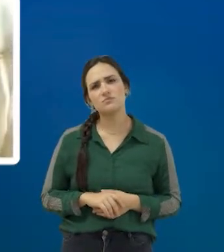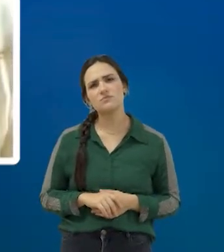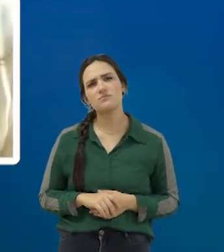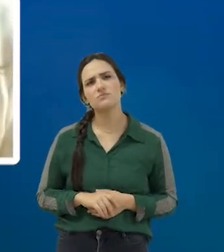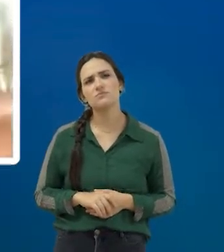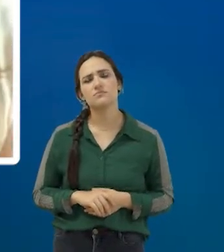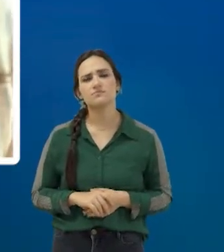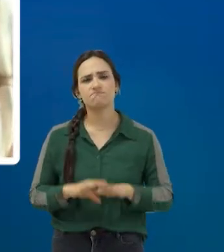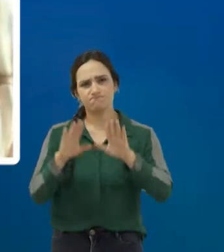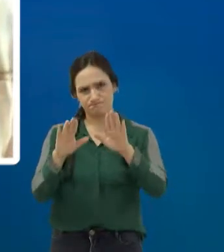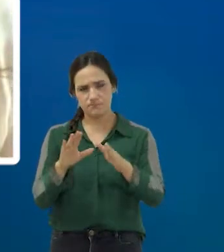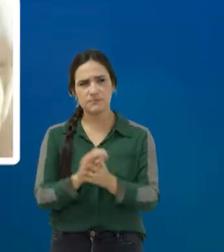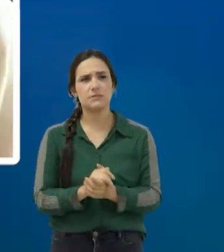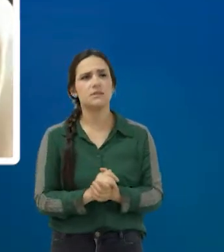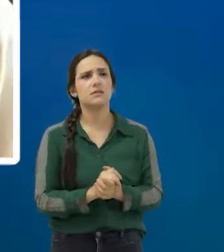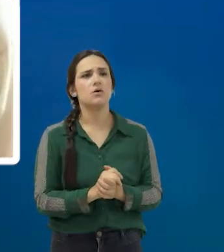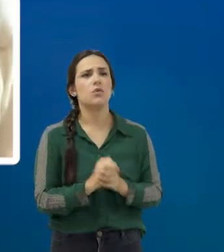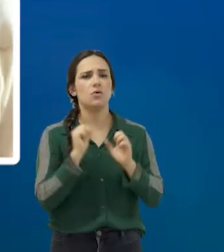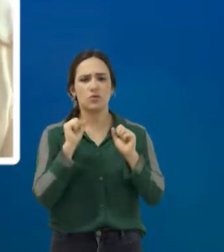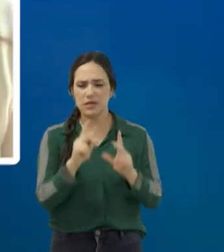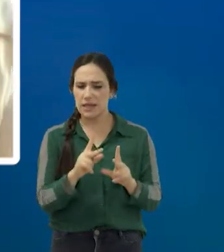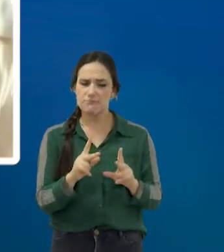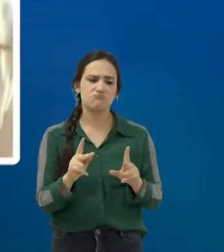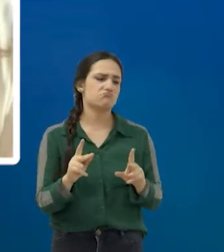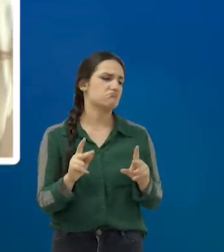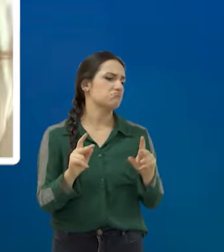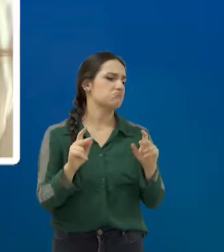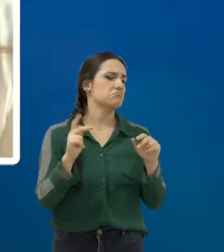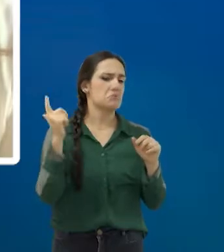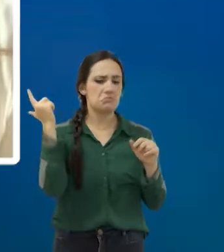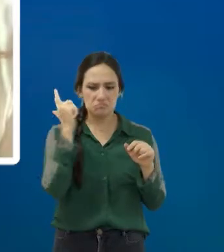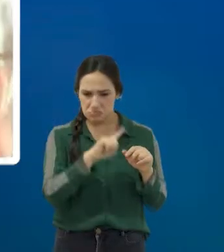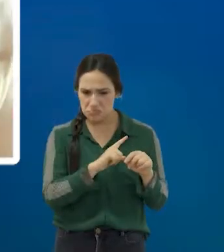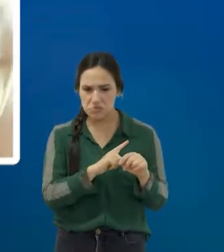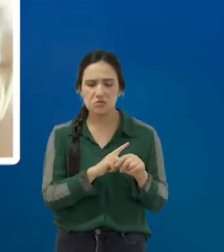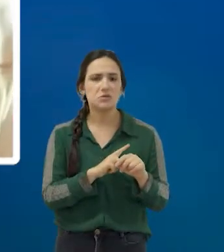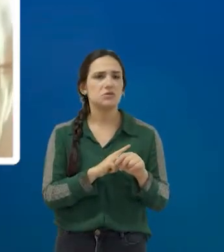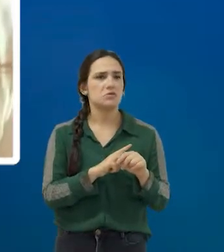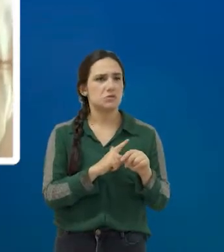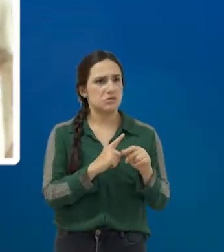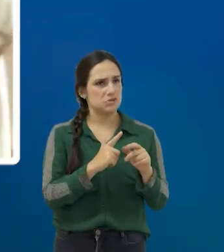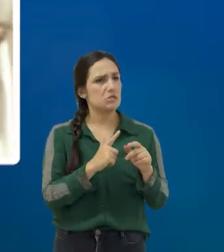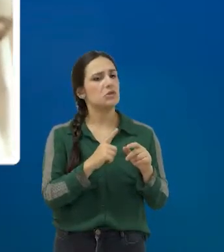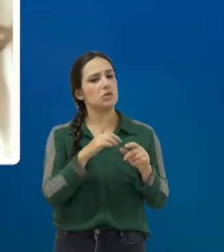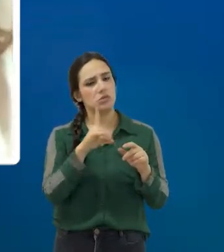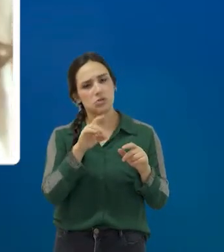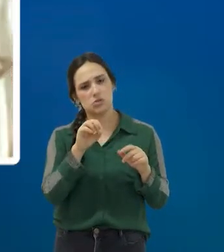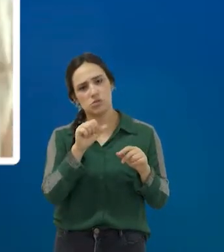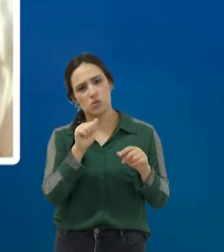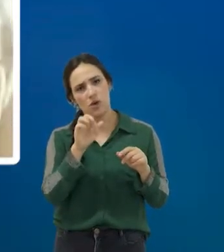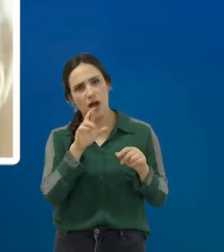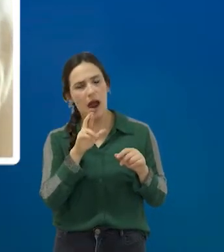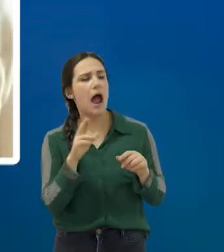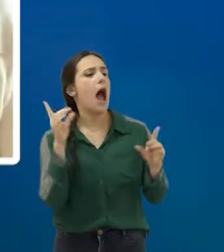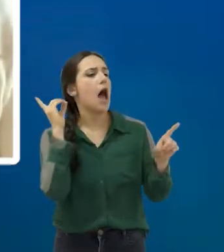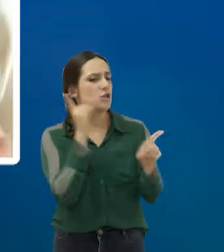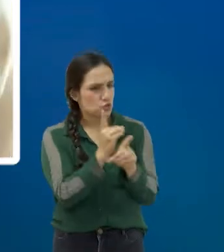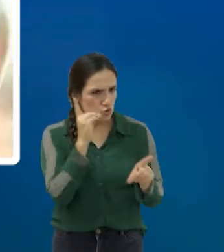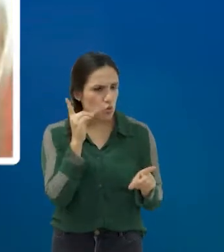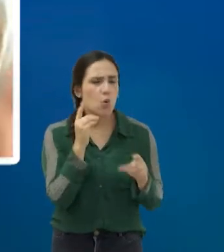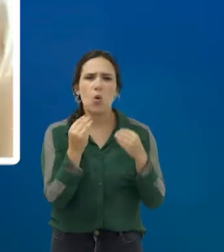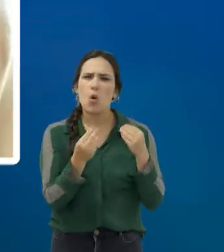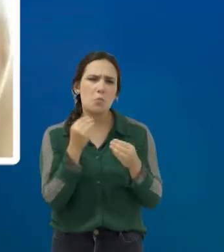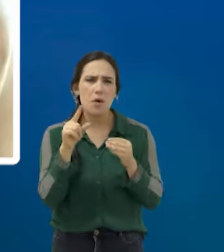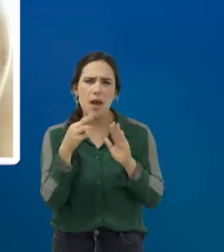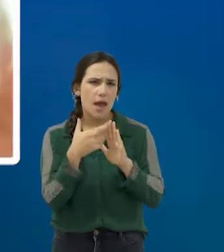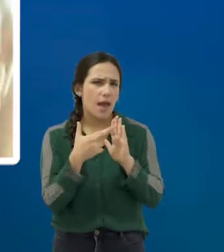acontece com o doador depois que está tudo ok, que ele vai receber, que ele vai doar? O que acontece?